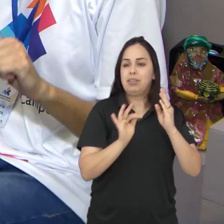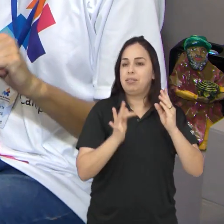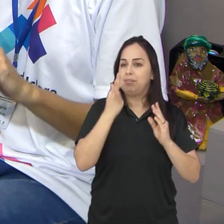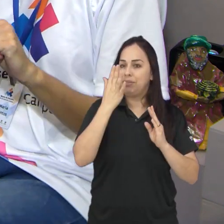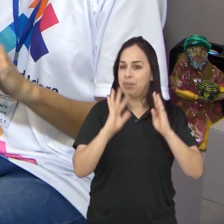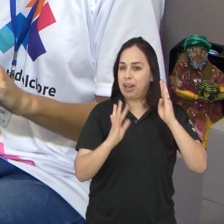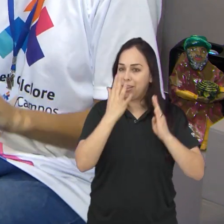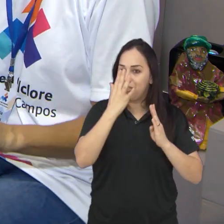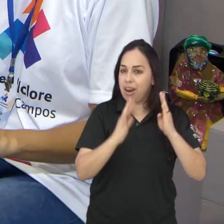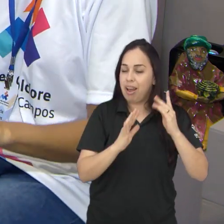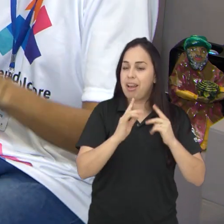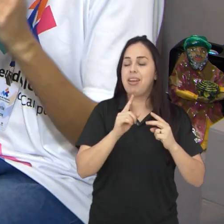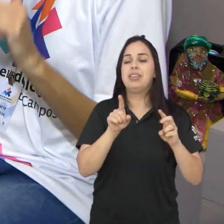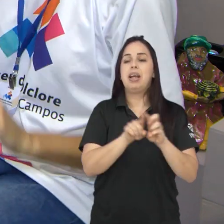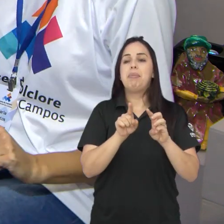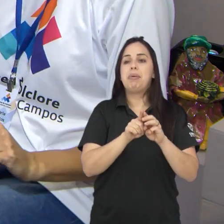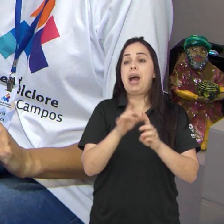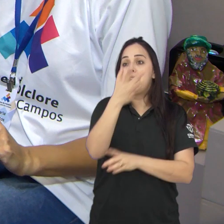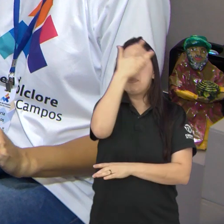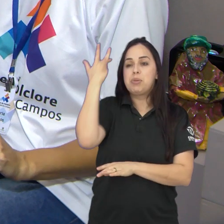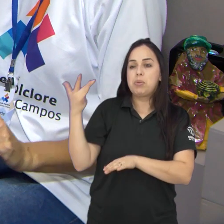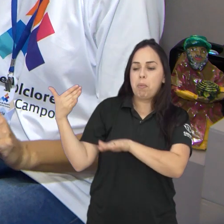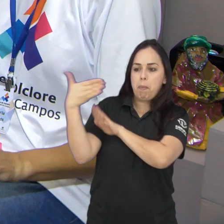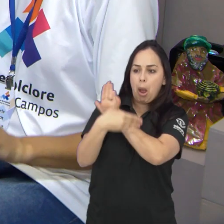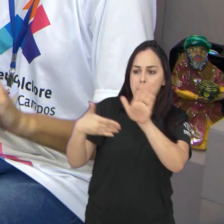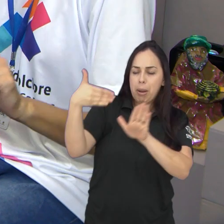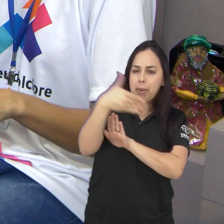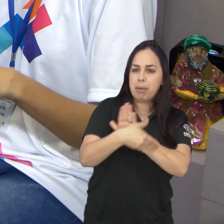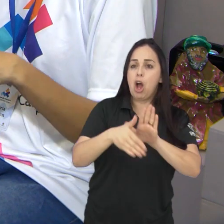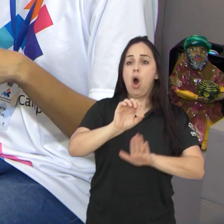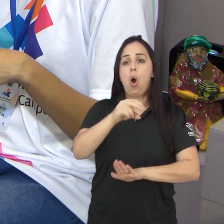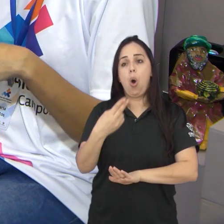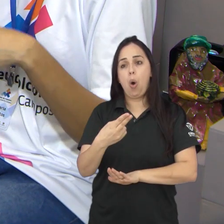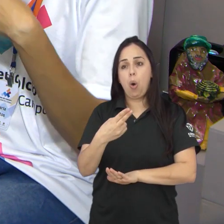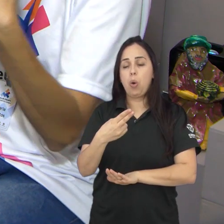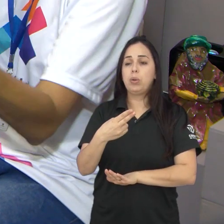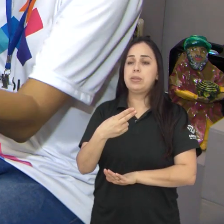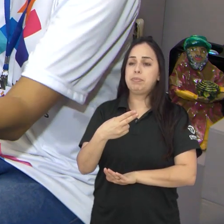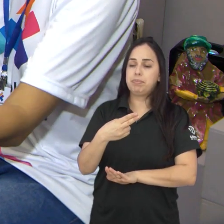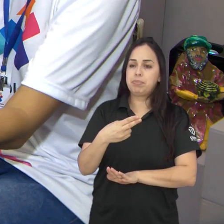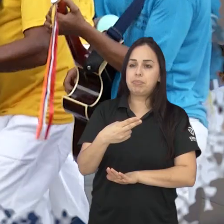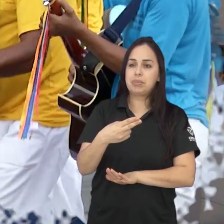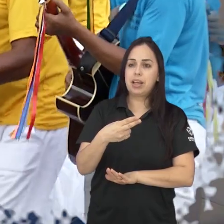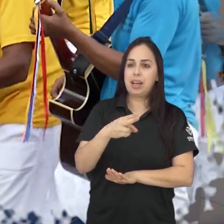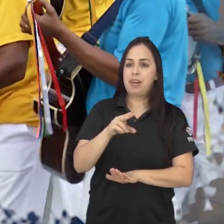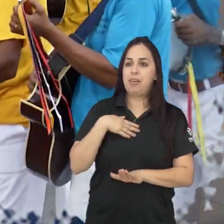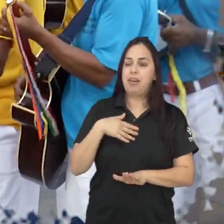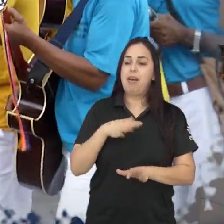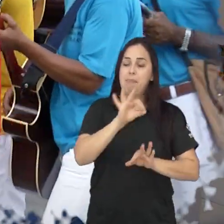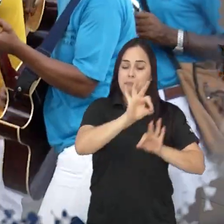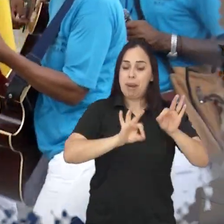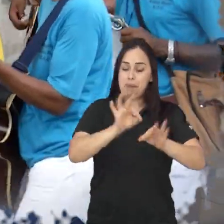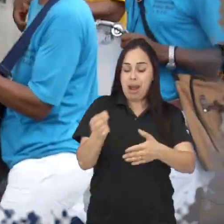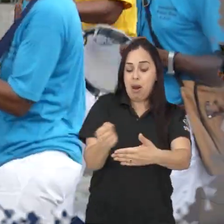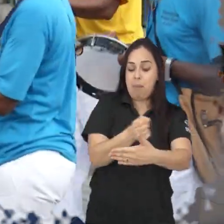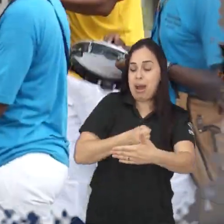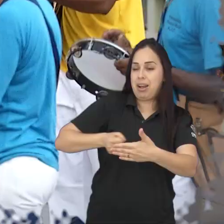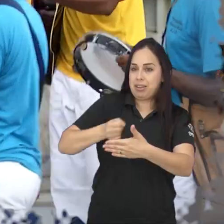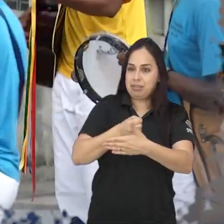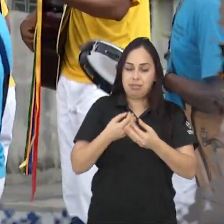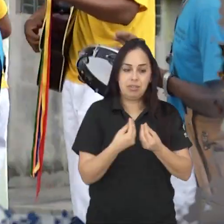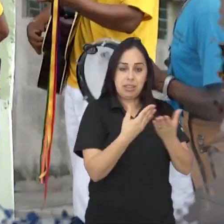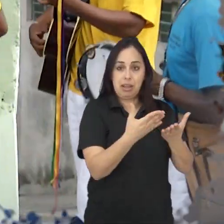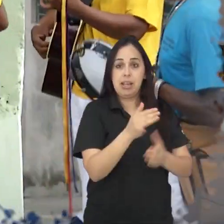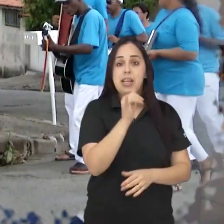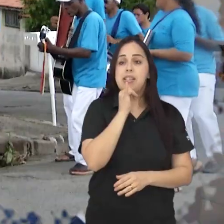promessa. Então muitas pessoas participam da folia de reis ou então elas fazem a janta, né, para o pessoal da folia de reis, porque quando